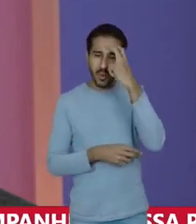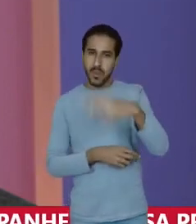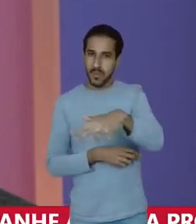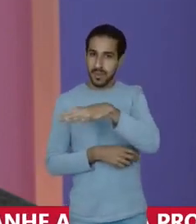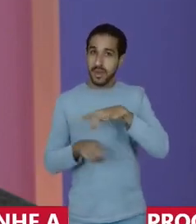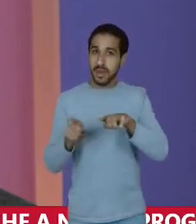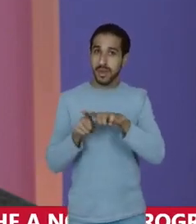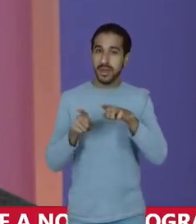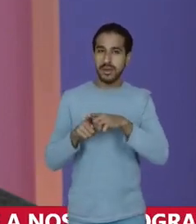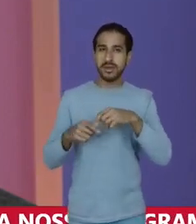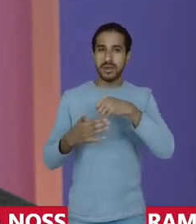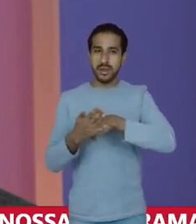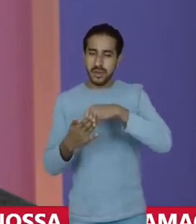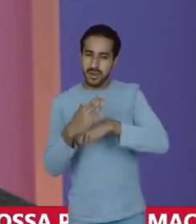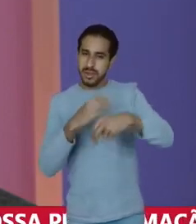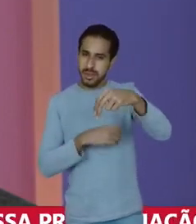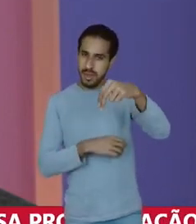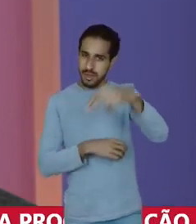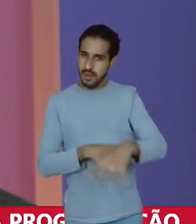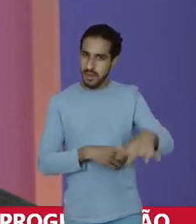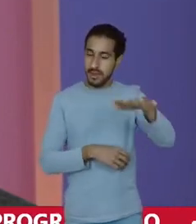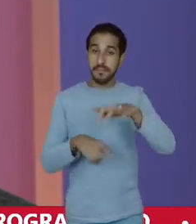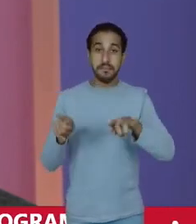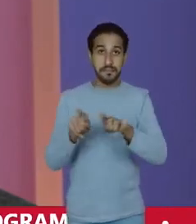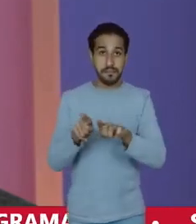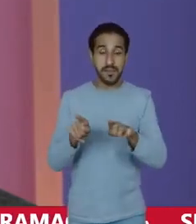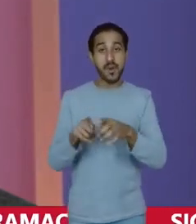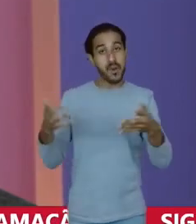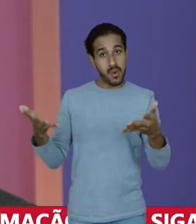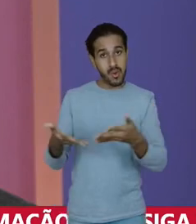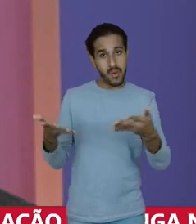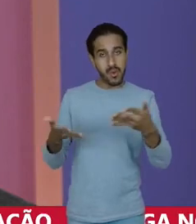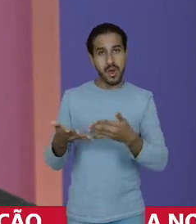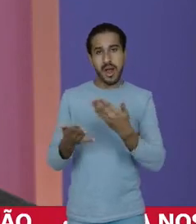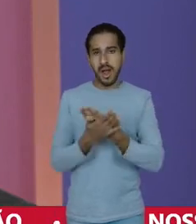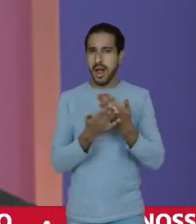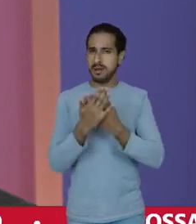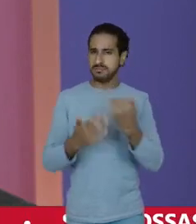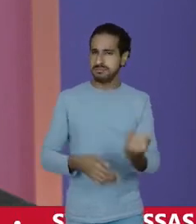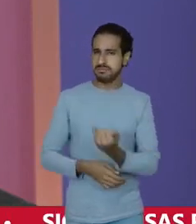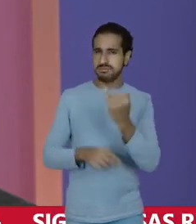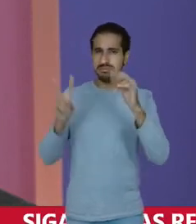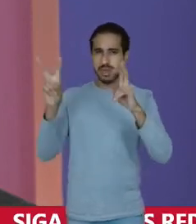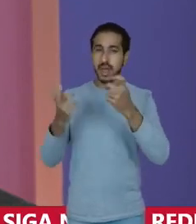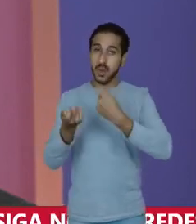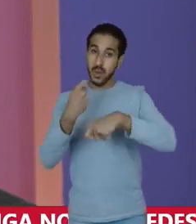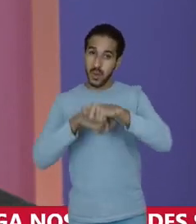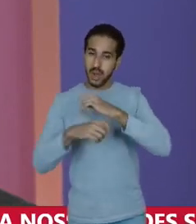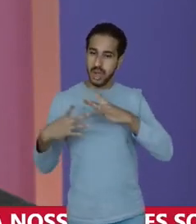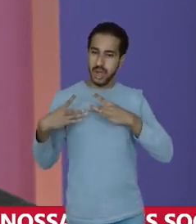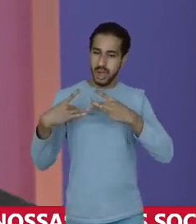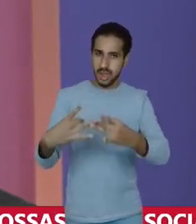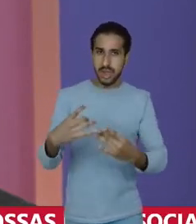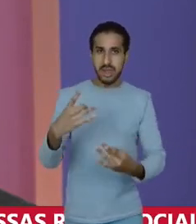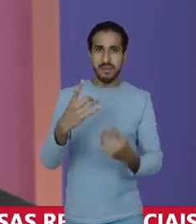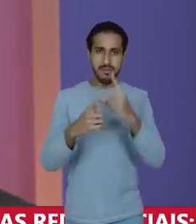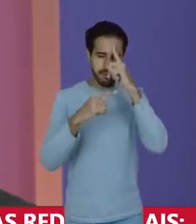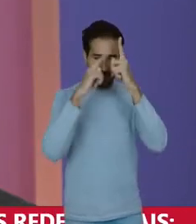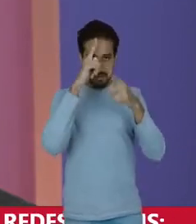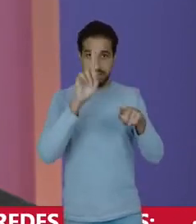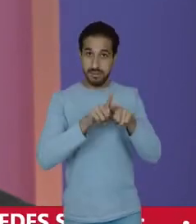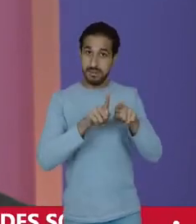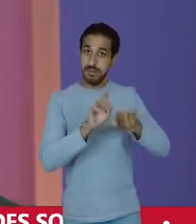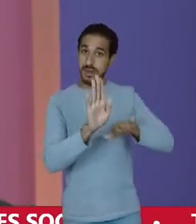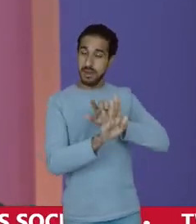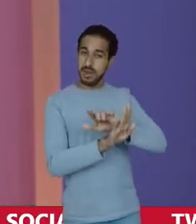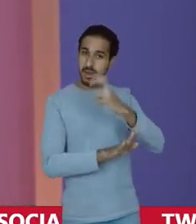culturais e a mobilização nacional. Também, hoje, uma aula importantíssima sobre economia solidária e criativa e o papel